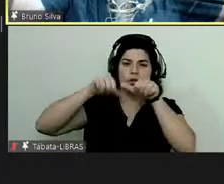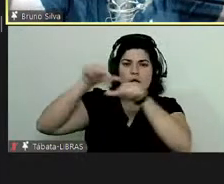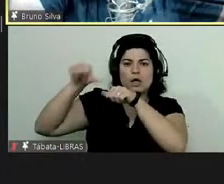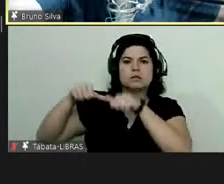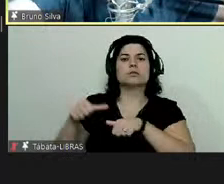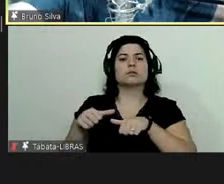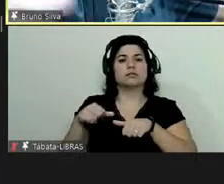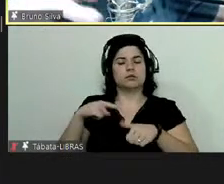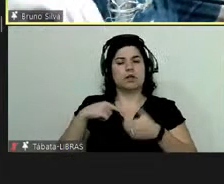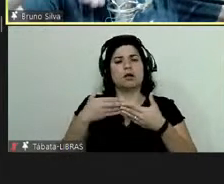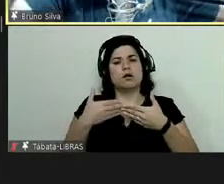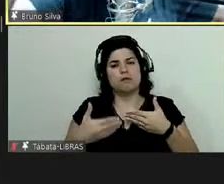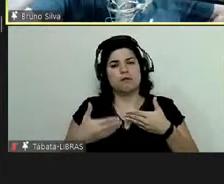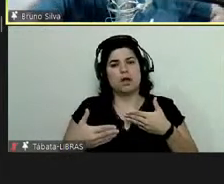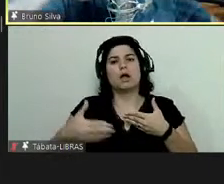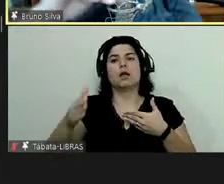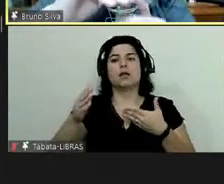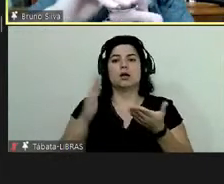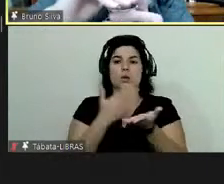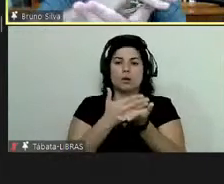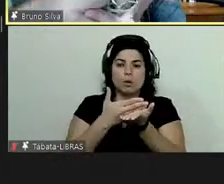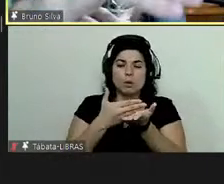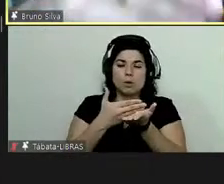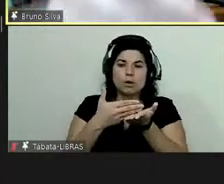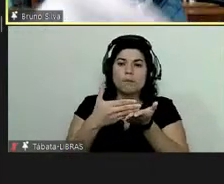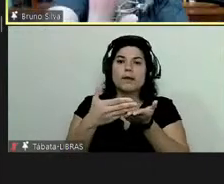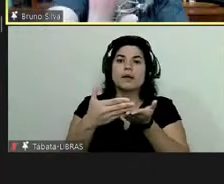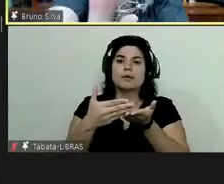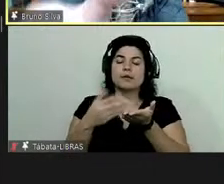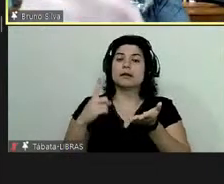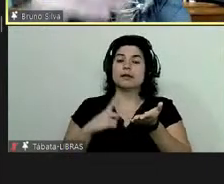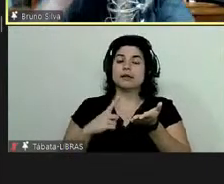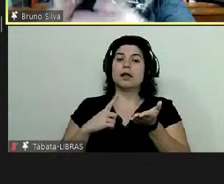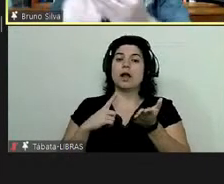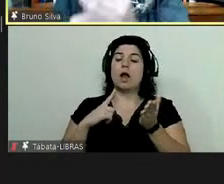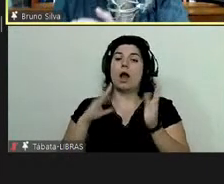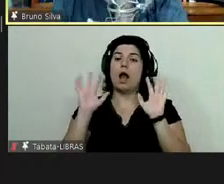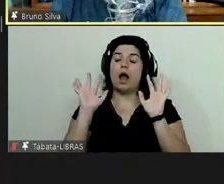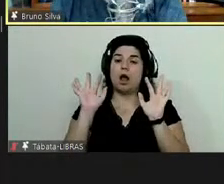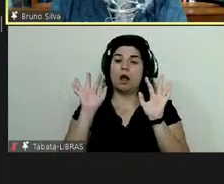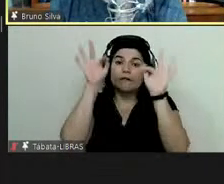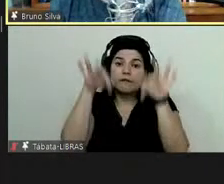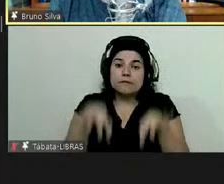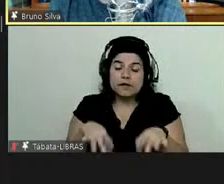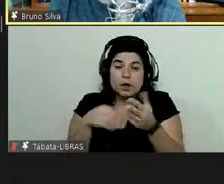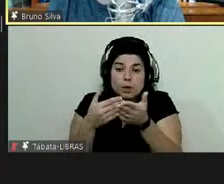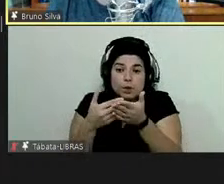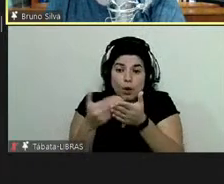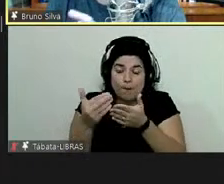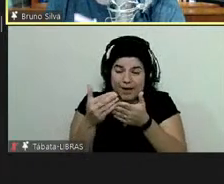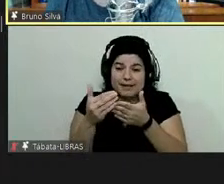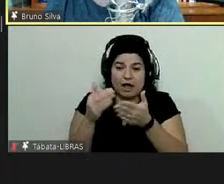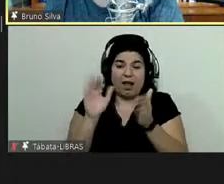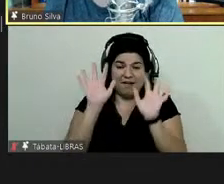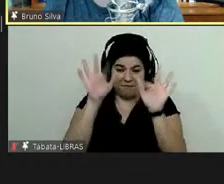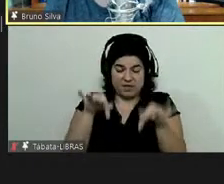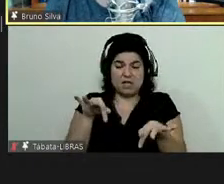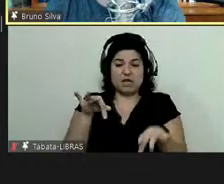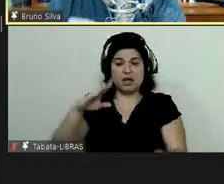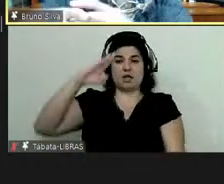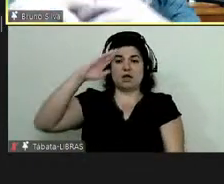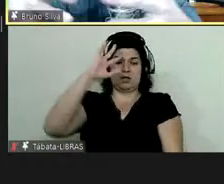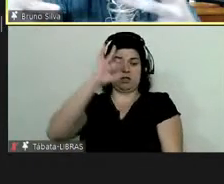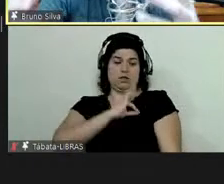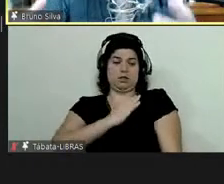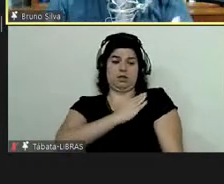depois passa de novo o início ali do pega no final da ditadura início da transmissão se ainda tem